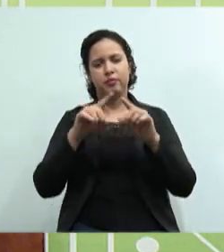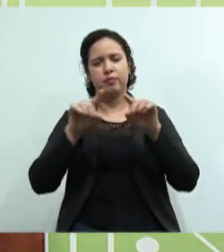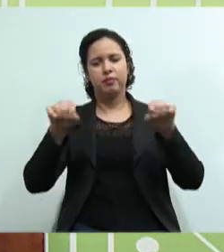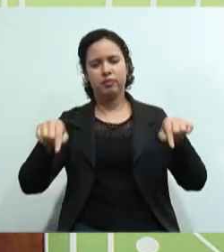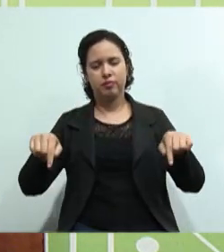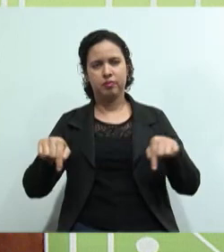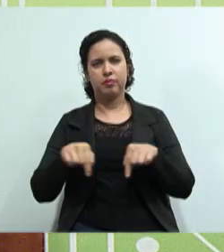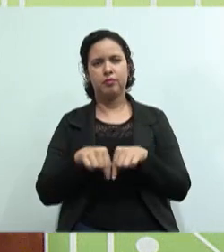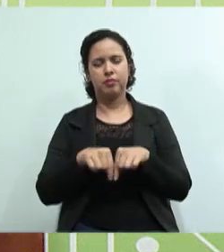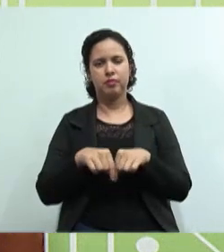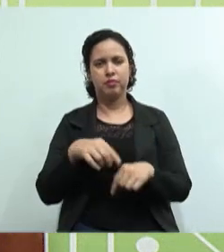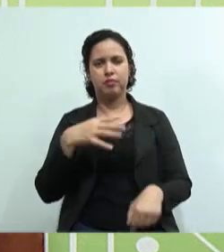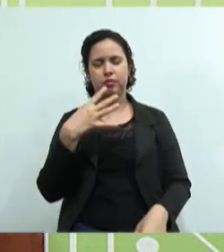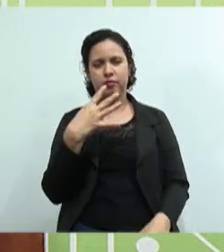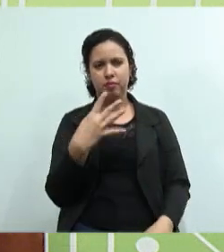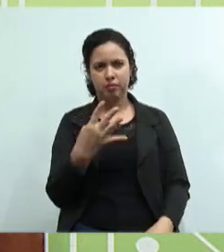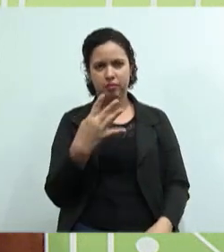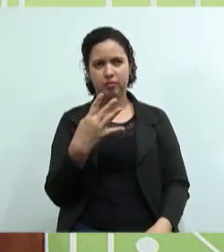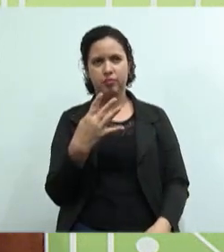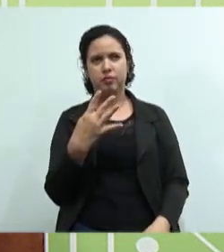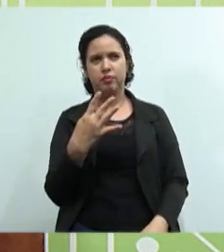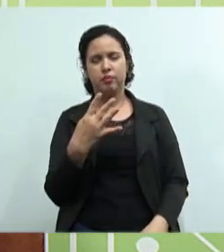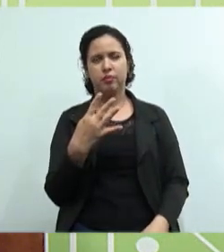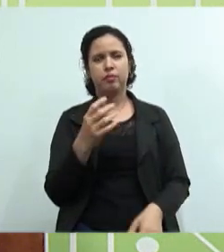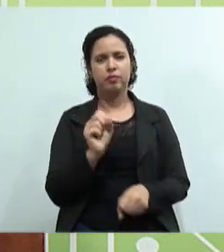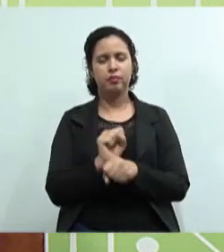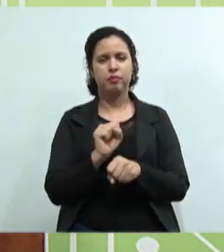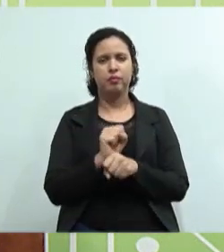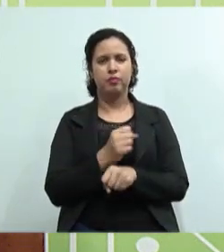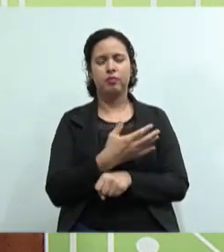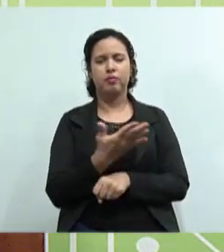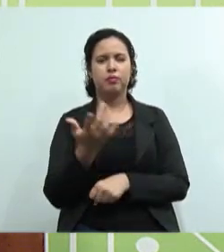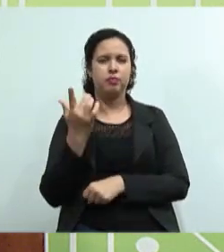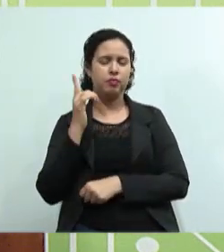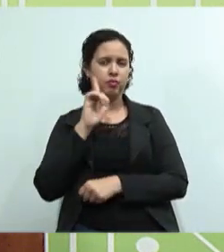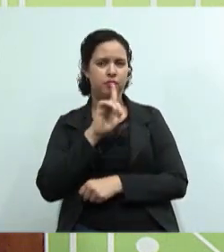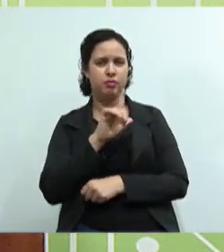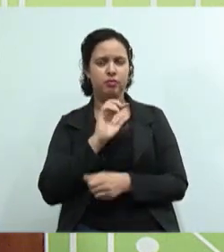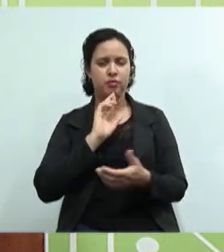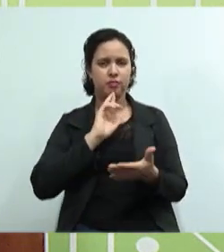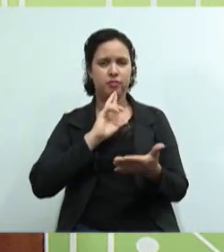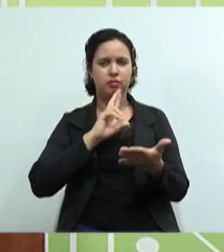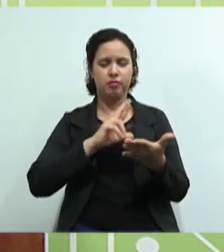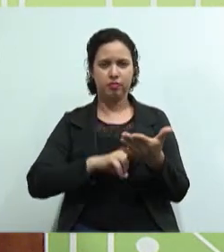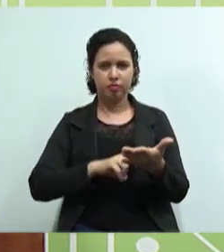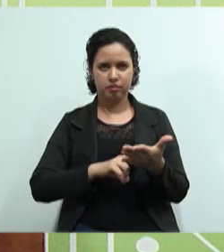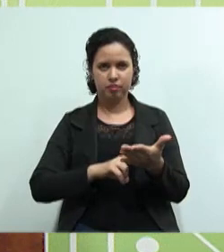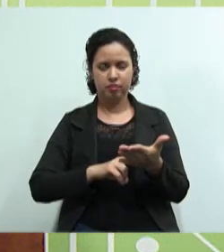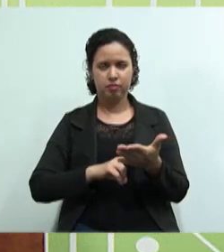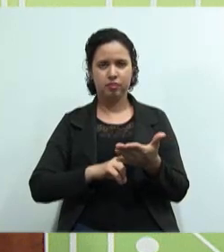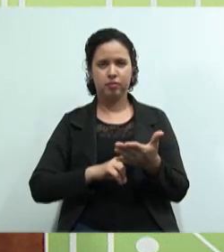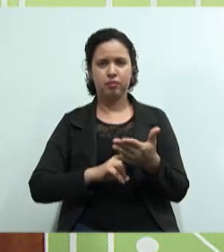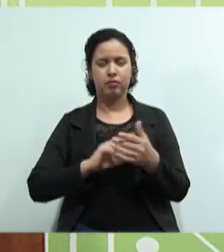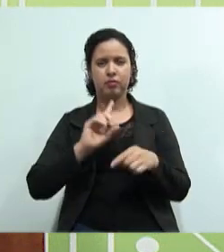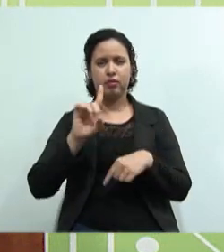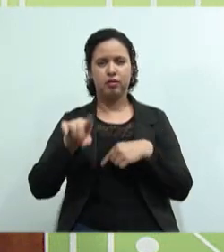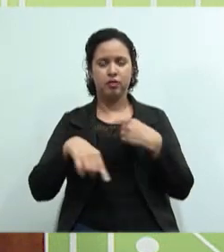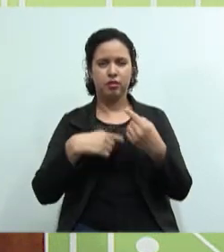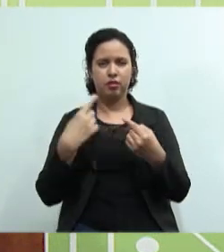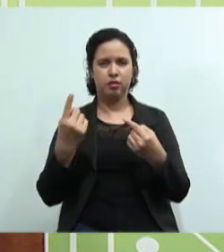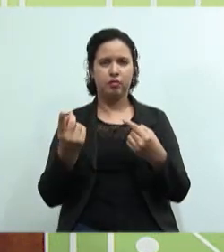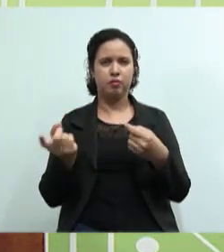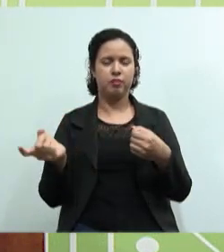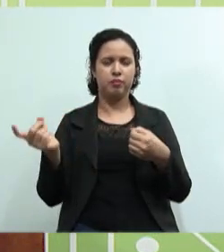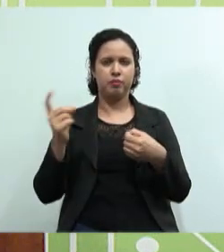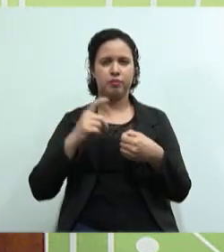temos 4 atividades de sala. Eu espero que vocês consigam responder essas atividades e daqui a pouquinho